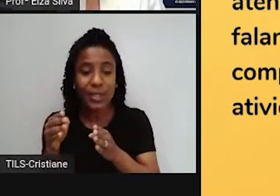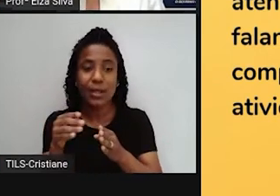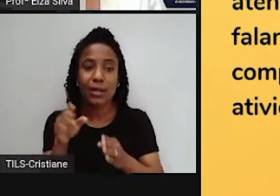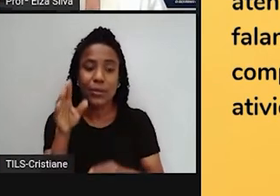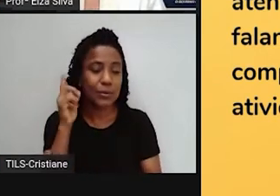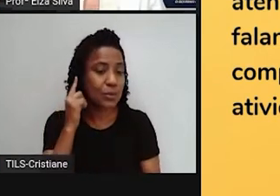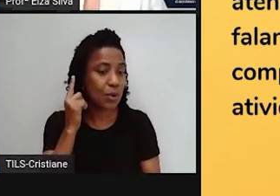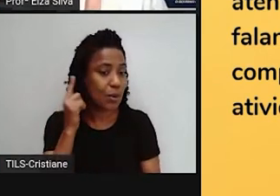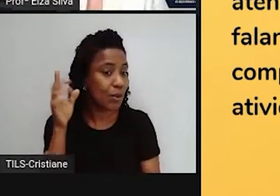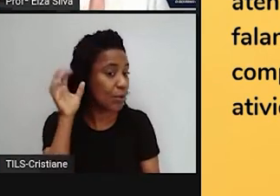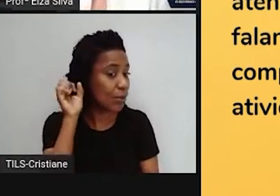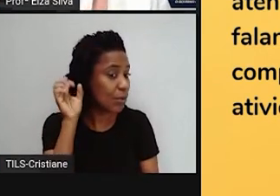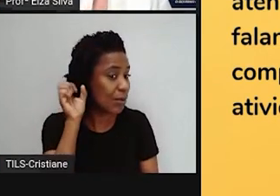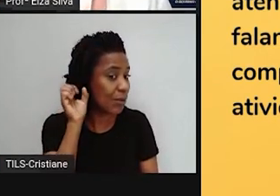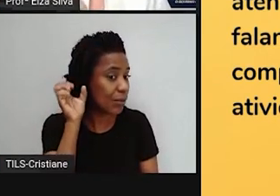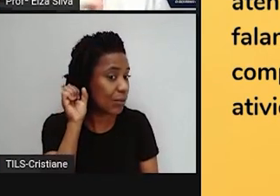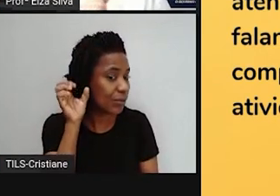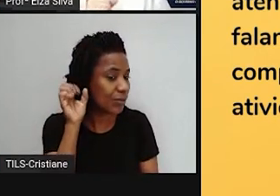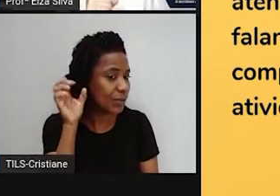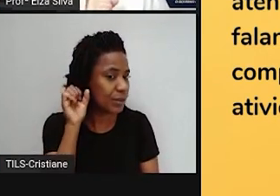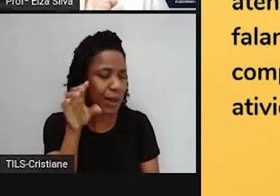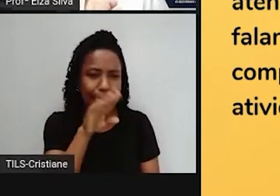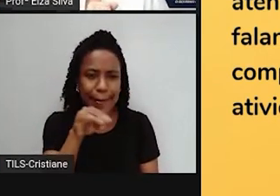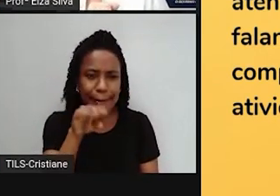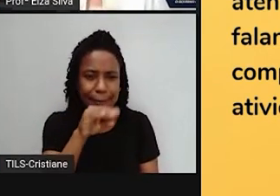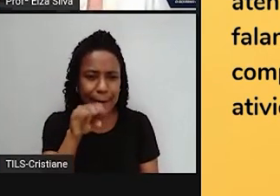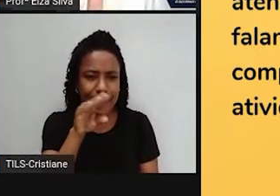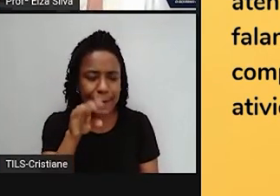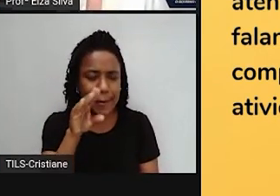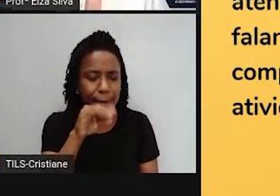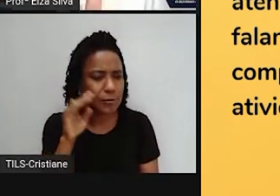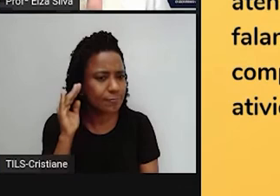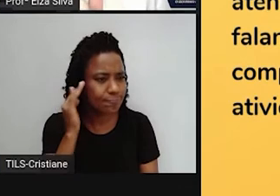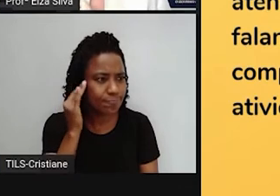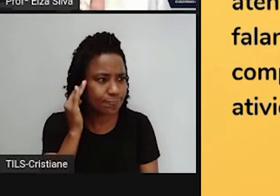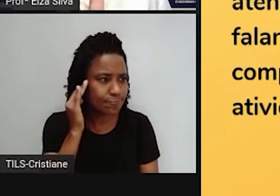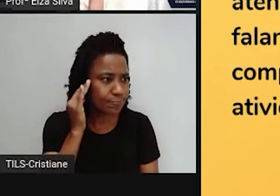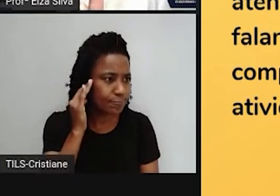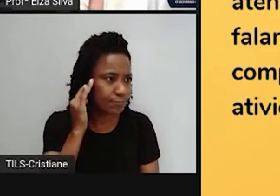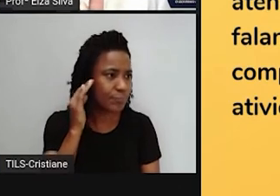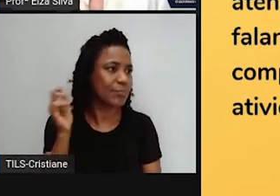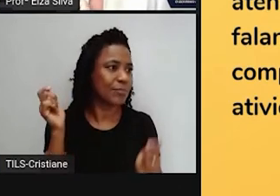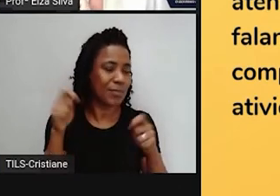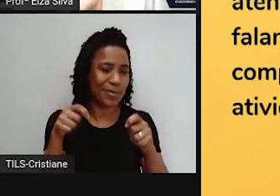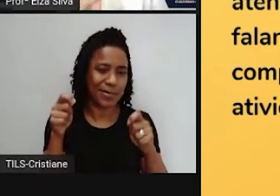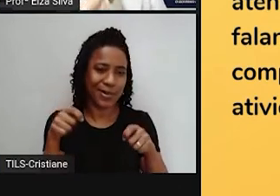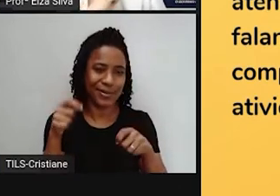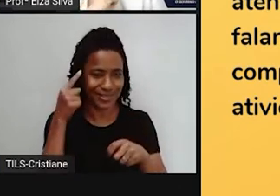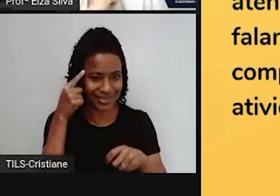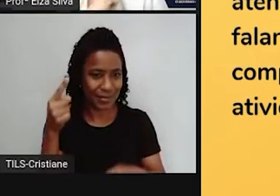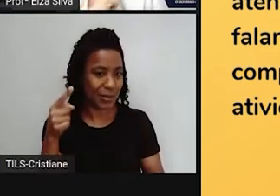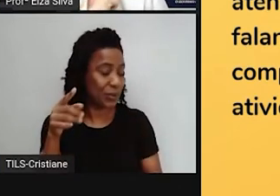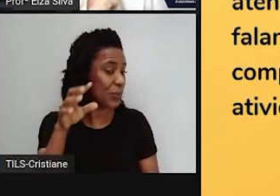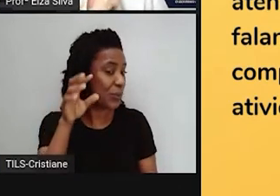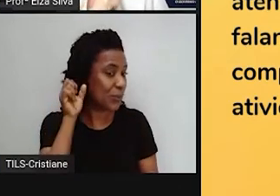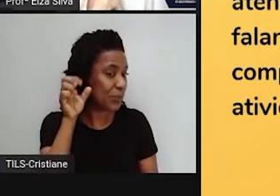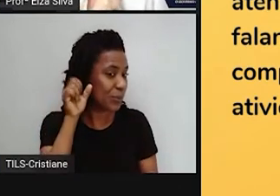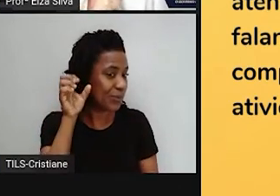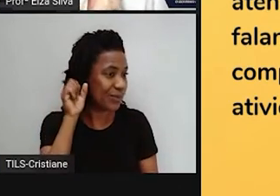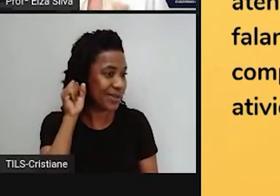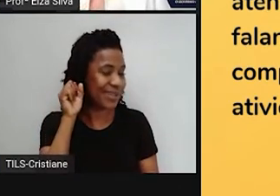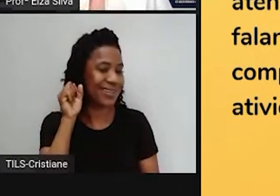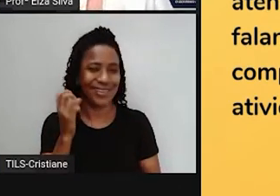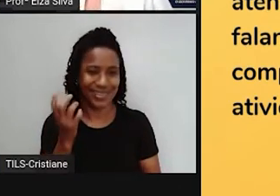ó, e tentando entender o que eles estão falando. É aquela técnica do listen, que eu expliquei para vocês lá com o Google